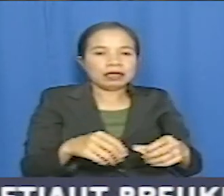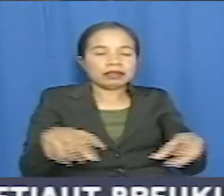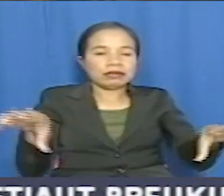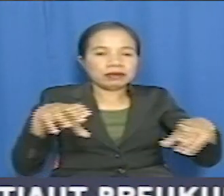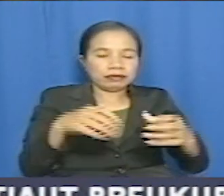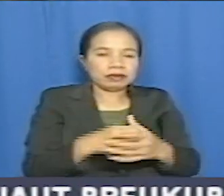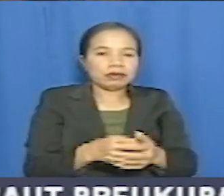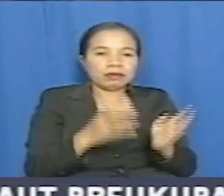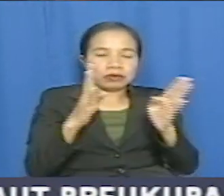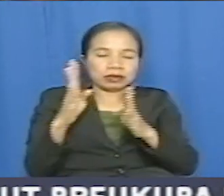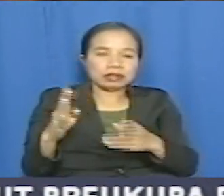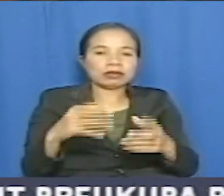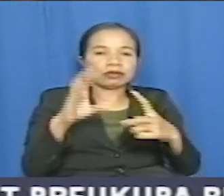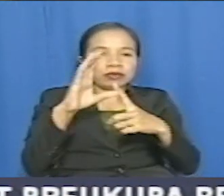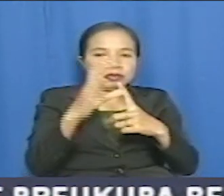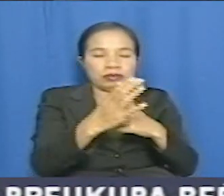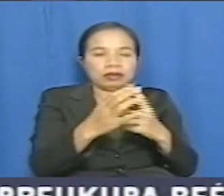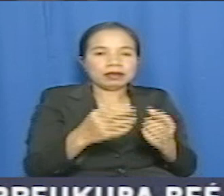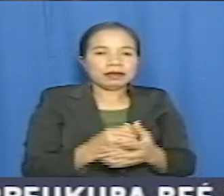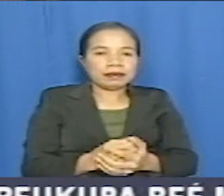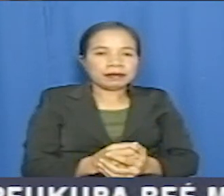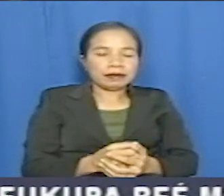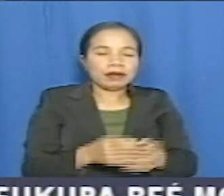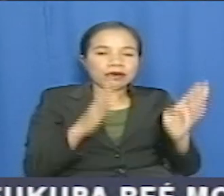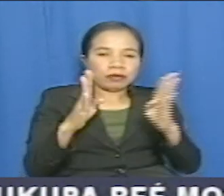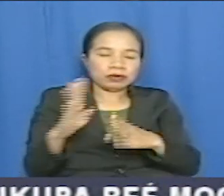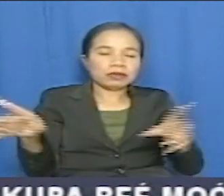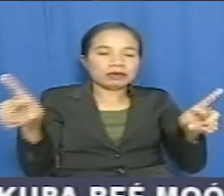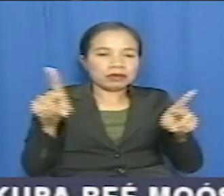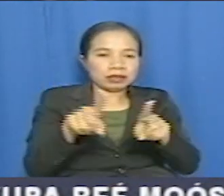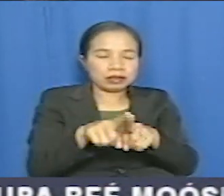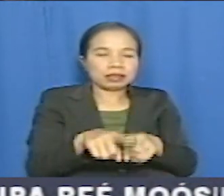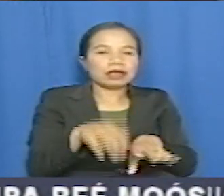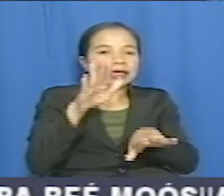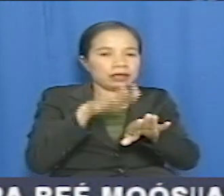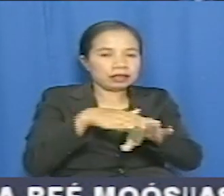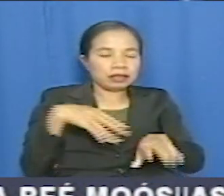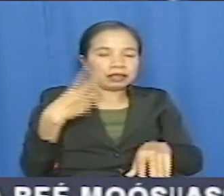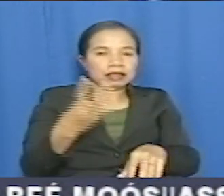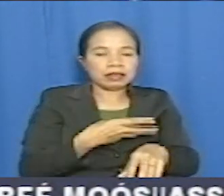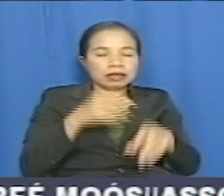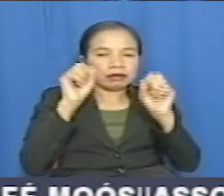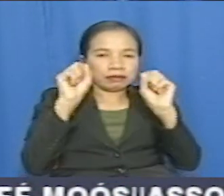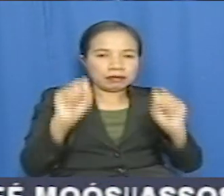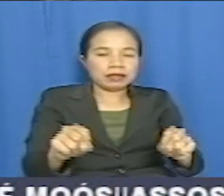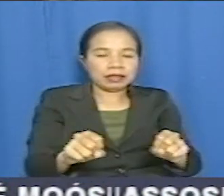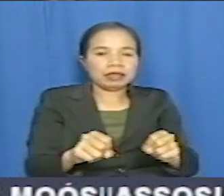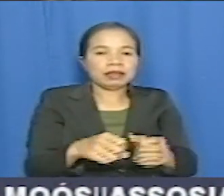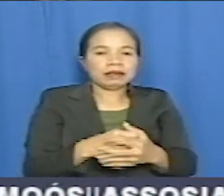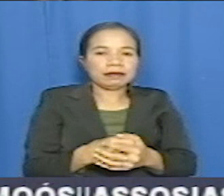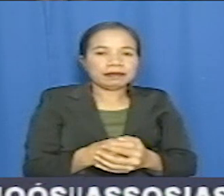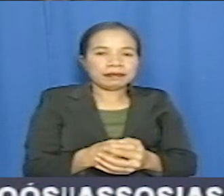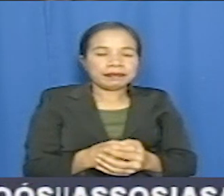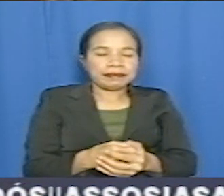contribui e o processo cultural. Né? O processo sirane sané, maknene que tabele, liberta e tenha arro se que a